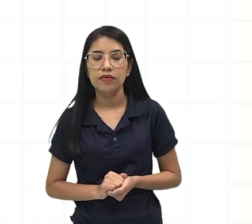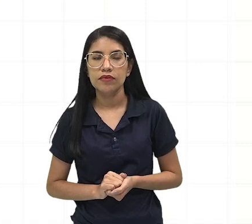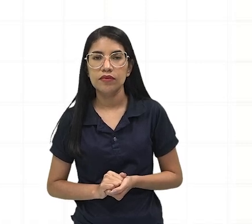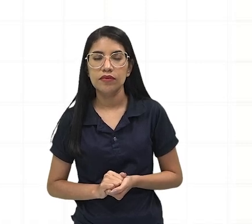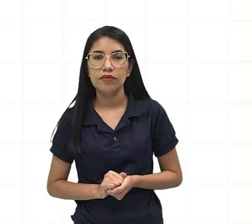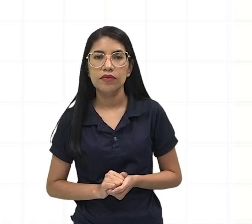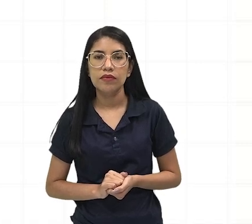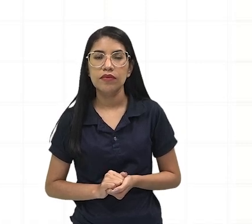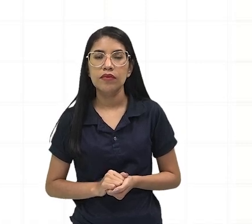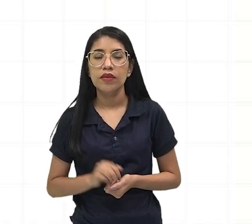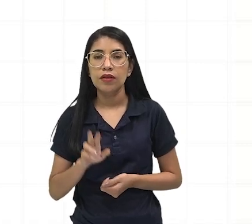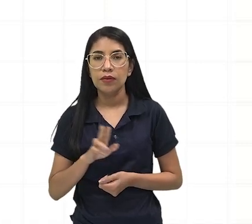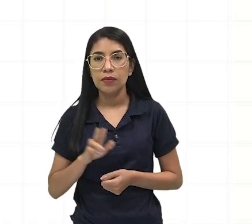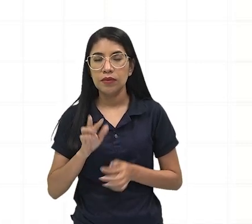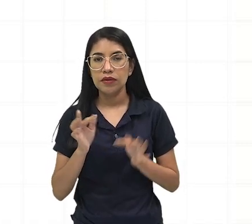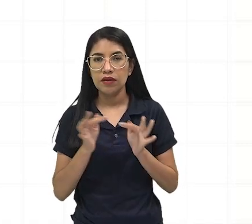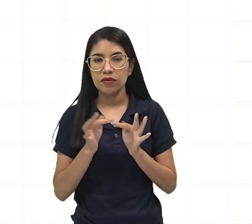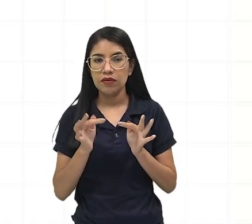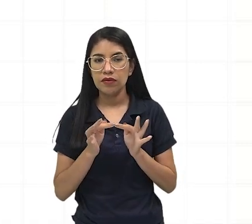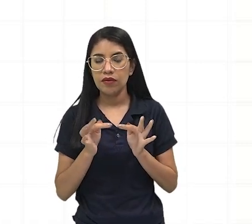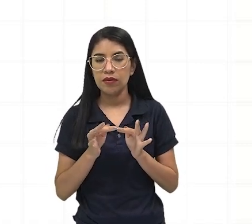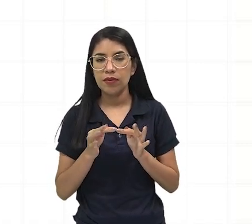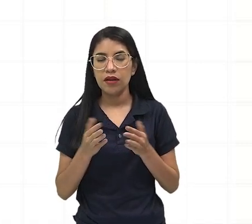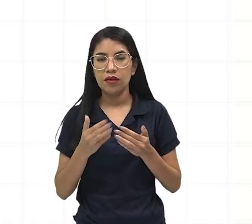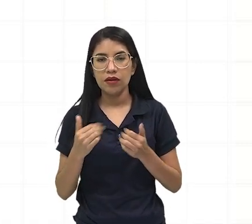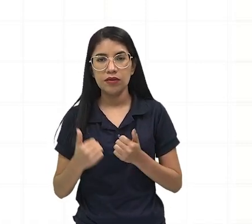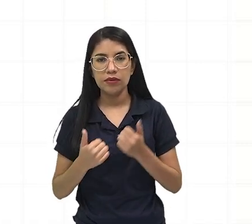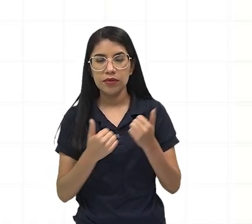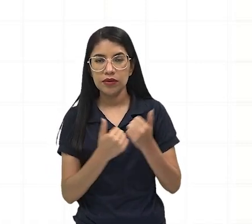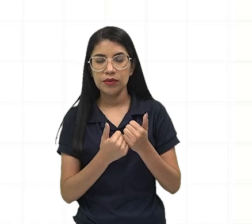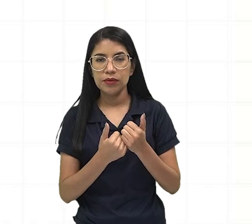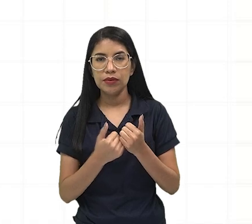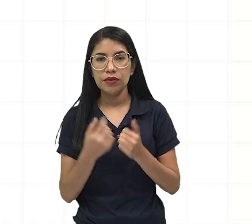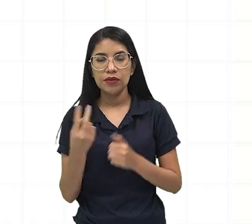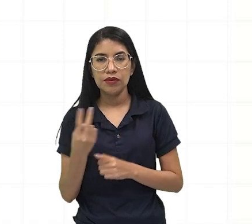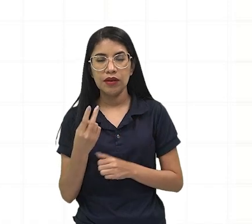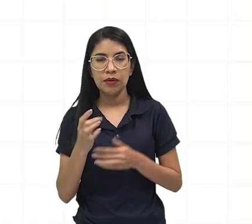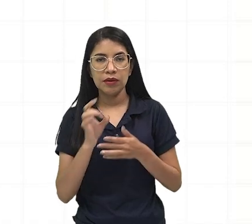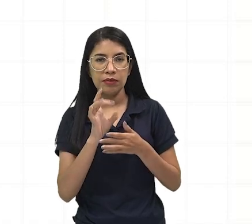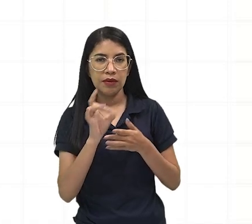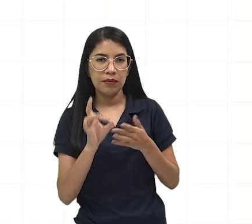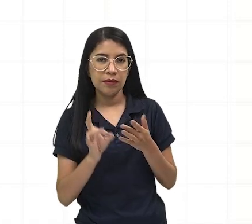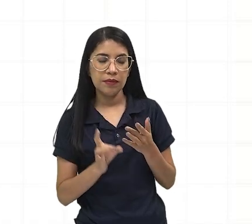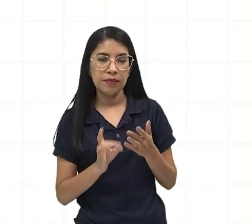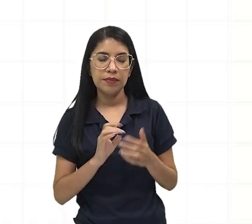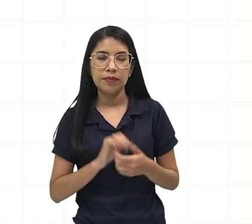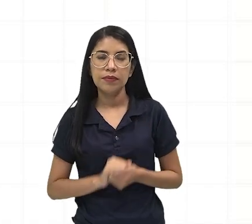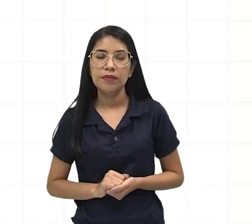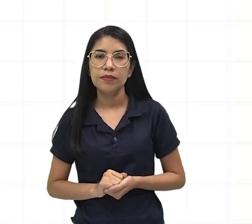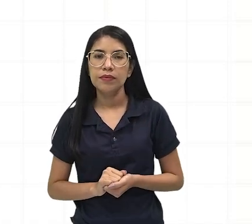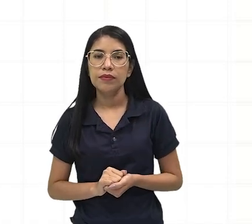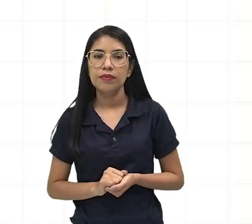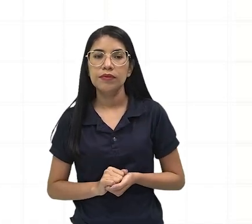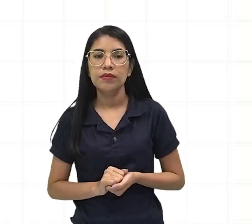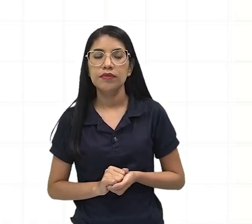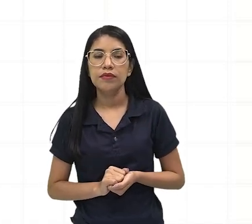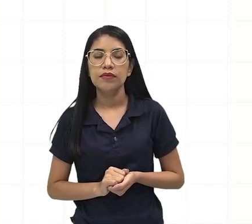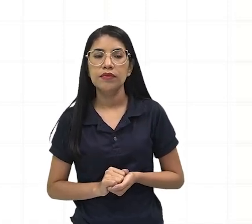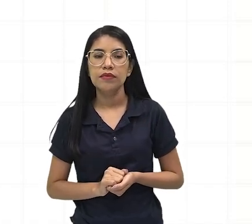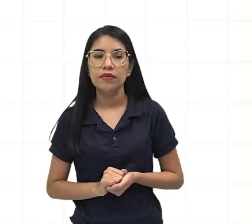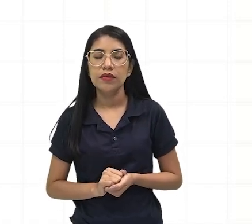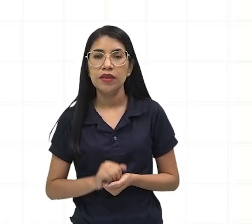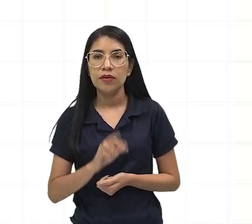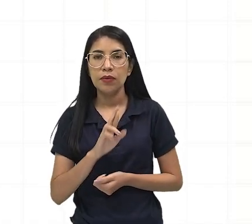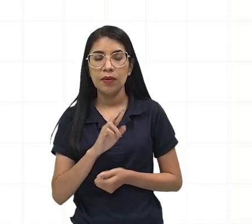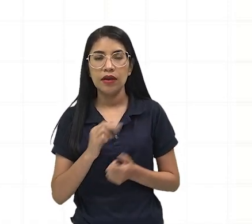usar a fórmula, lembrar, né, da fórmula, aí substituindo, então, ó, no lugar